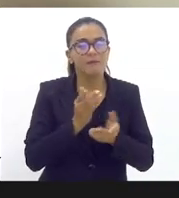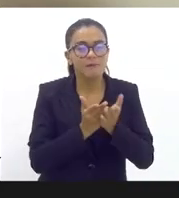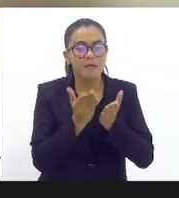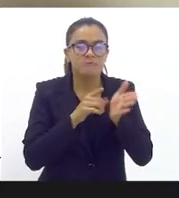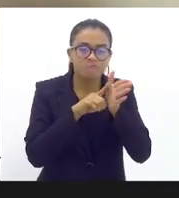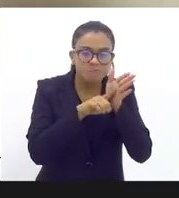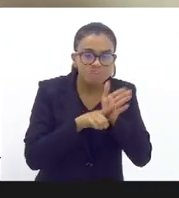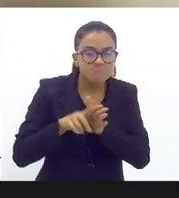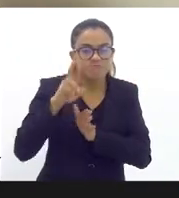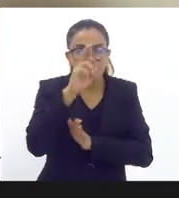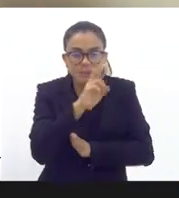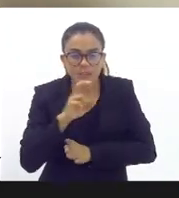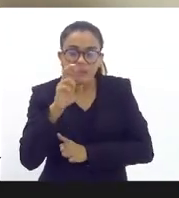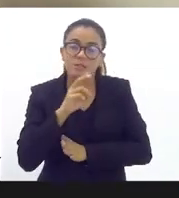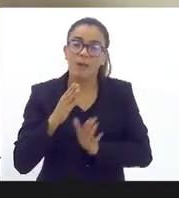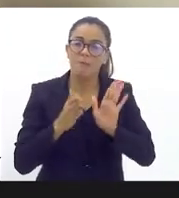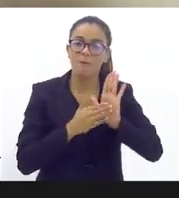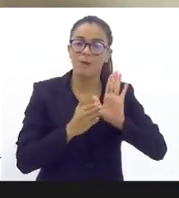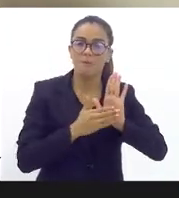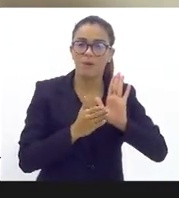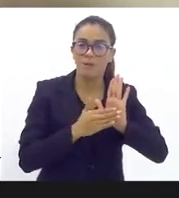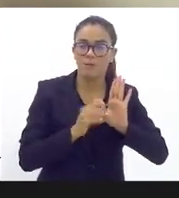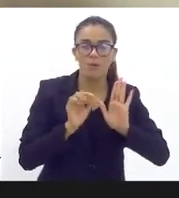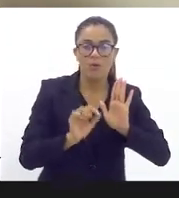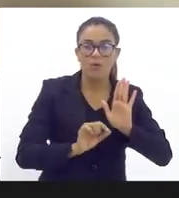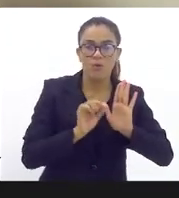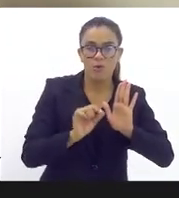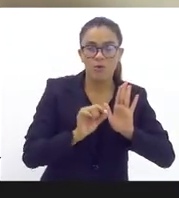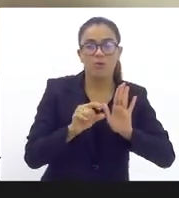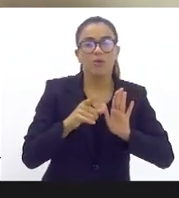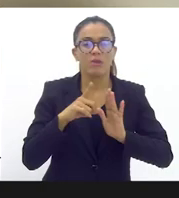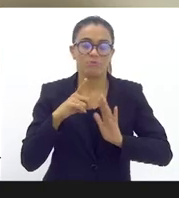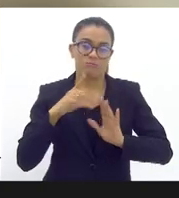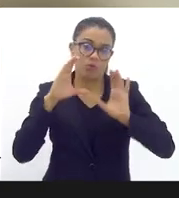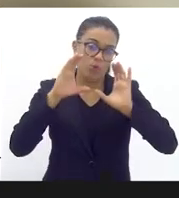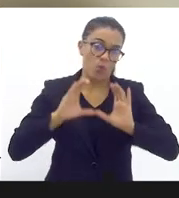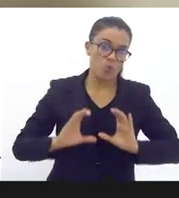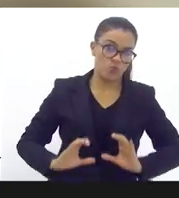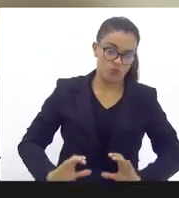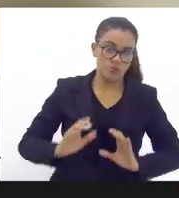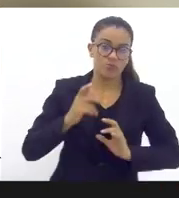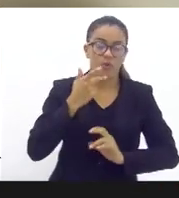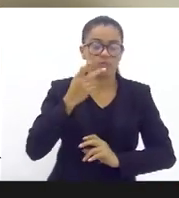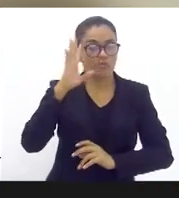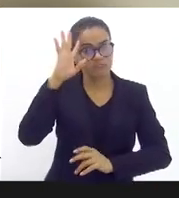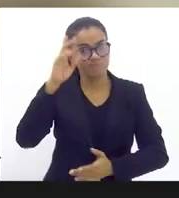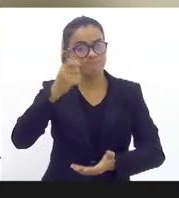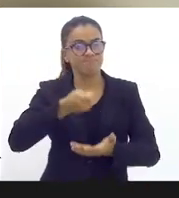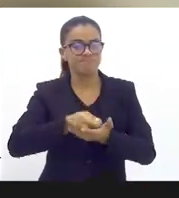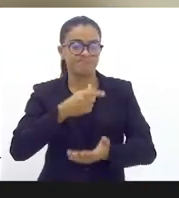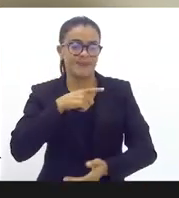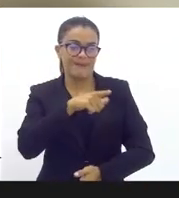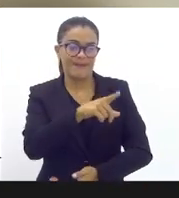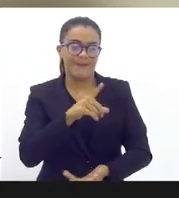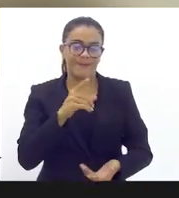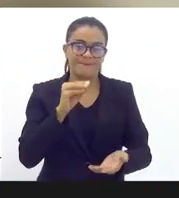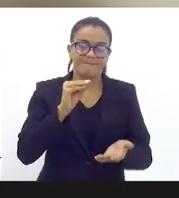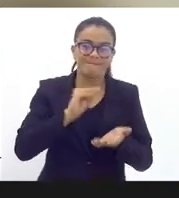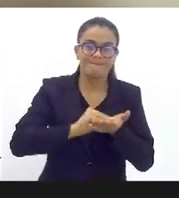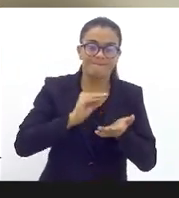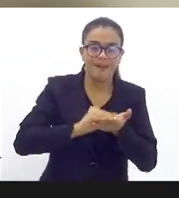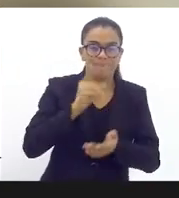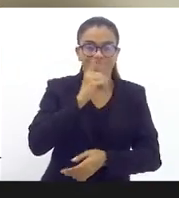investigamos e propomos os TACs, né, os termos de ajustamento de conduta, quando nós chegamos à conclusão que há uma ilegalidade